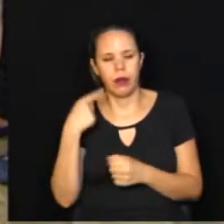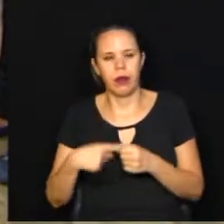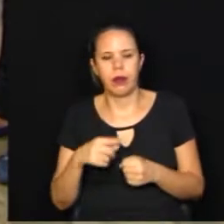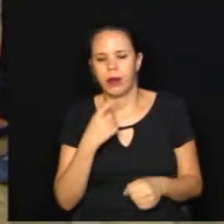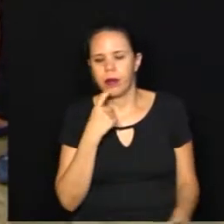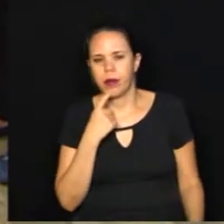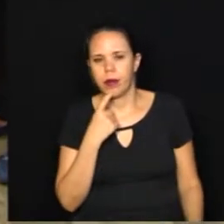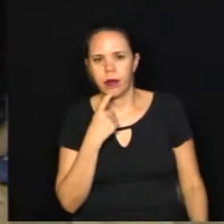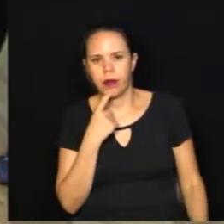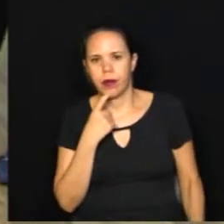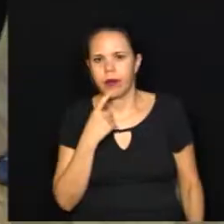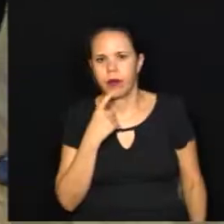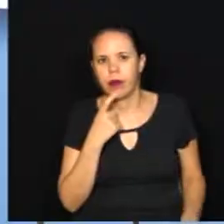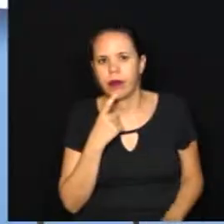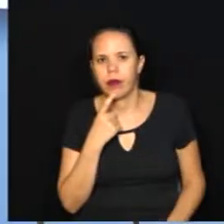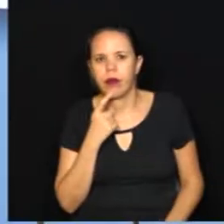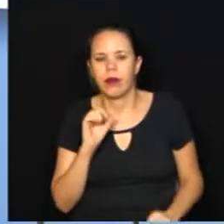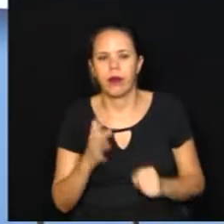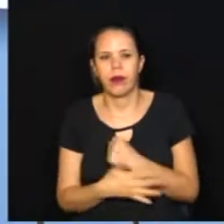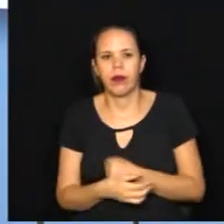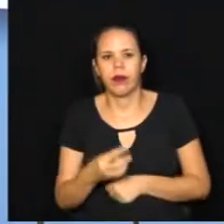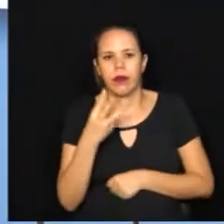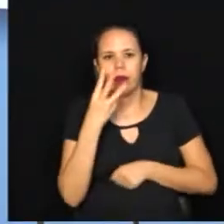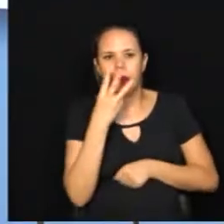Campinas. Coronavírus já fez aí,